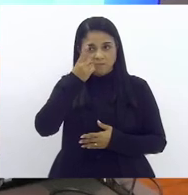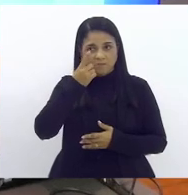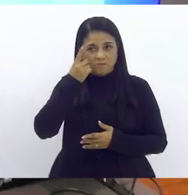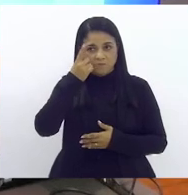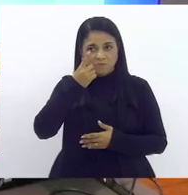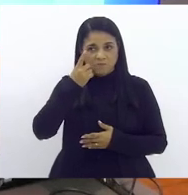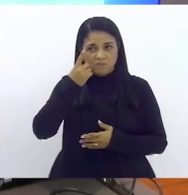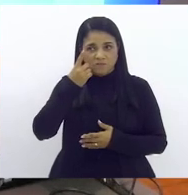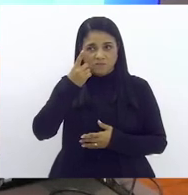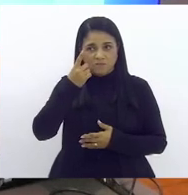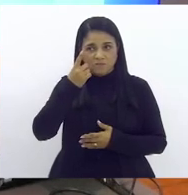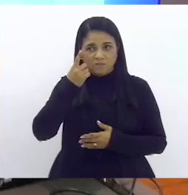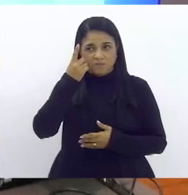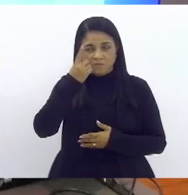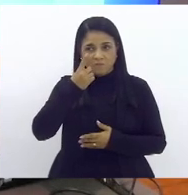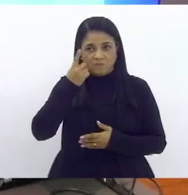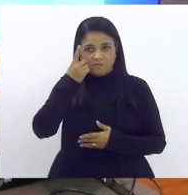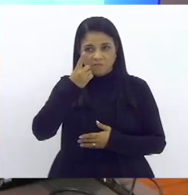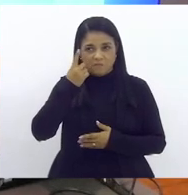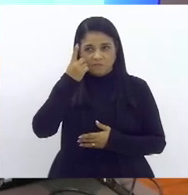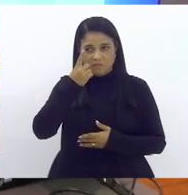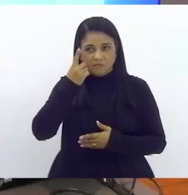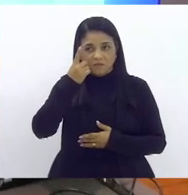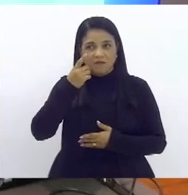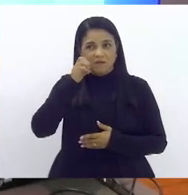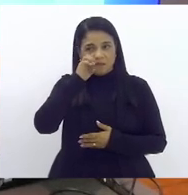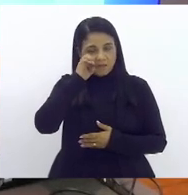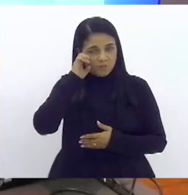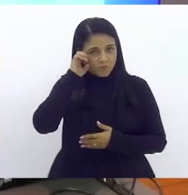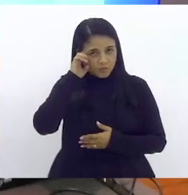a deputada estadual Érica.